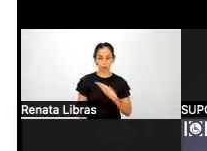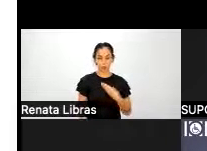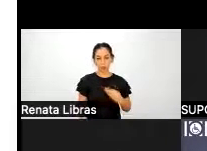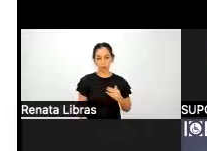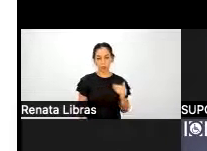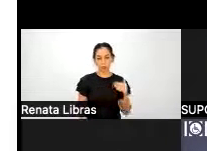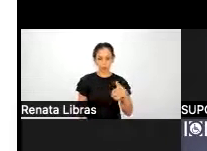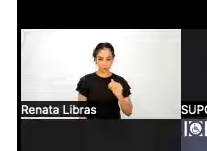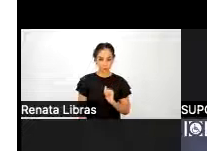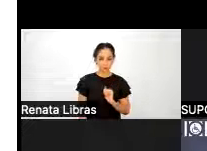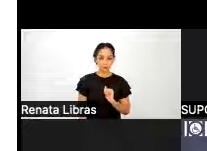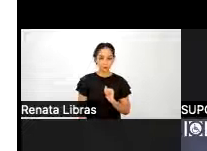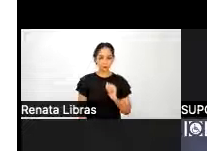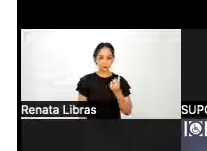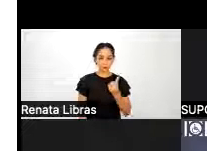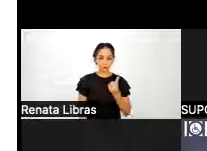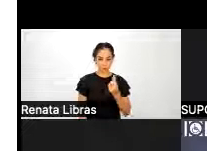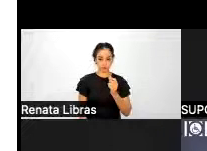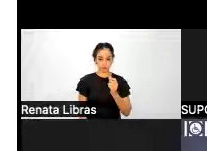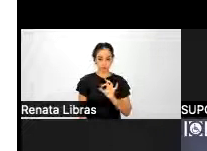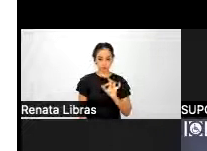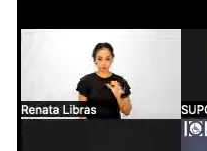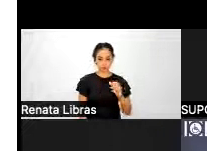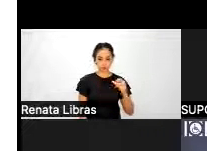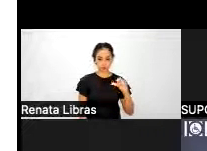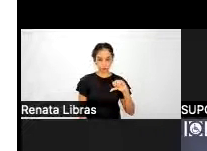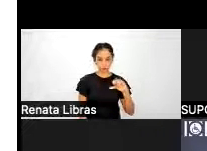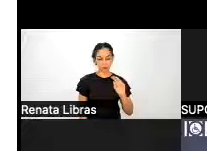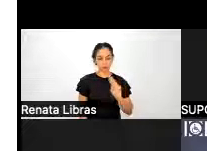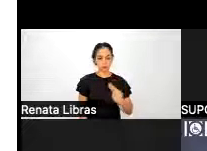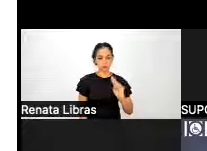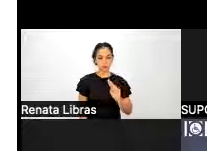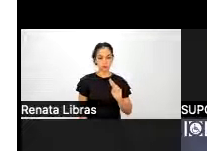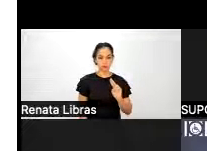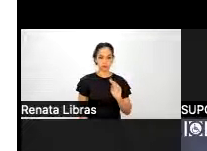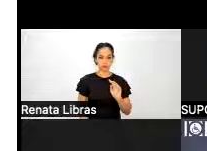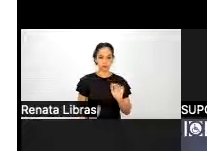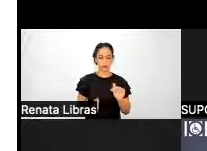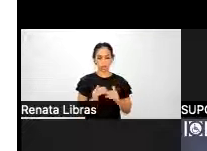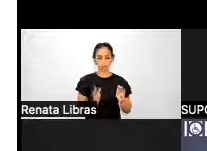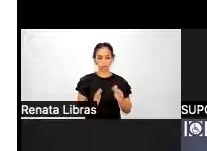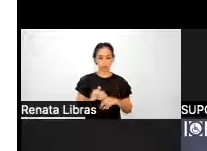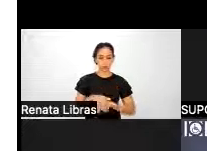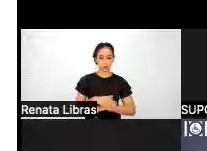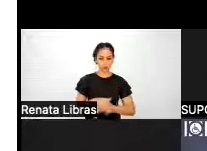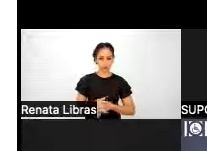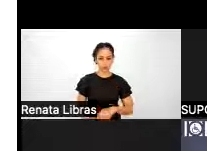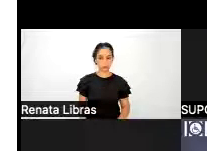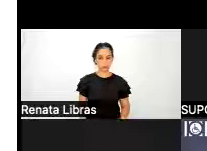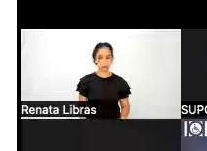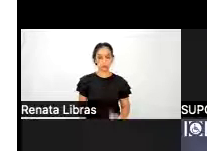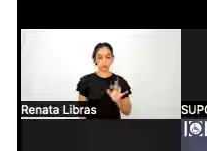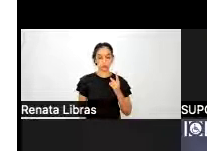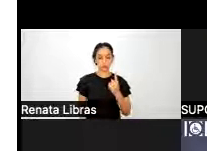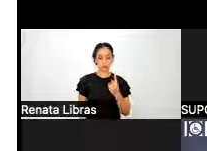de 9 utilizavam as caixas de rua para as propostas. Só um utilizava lotes. Então,